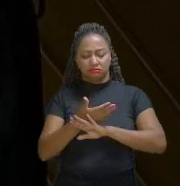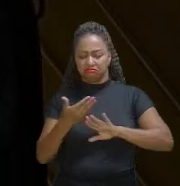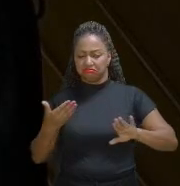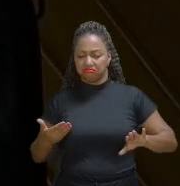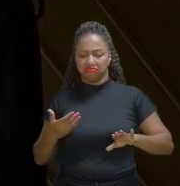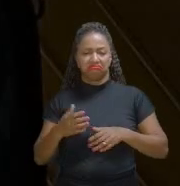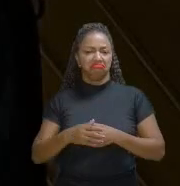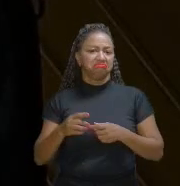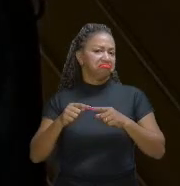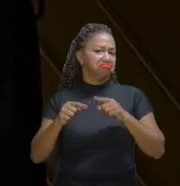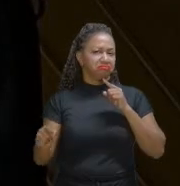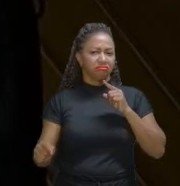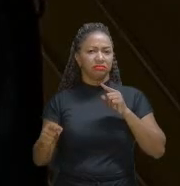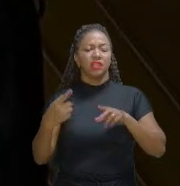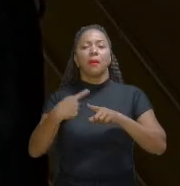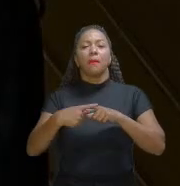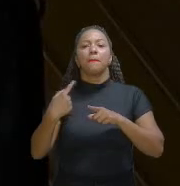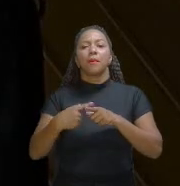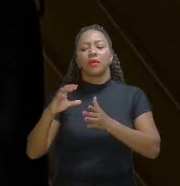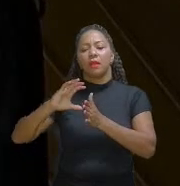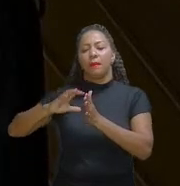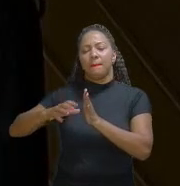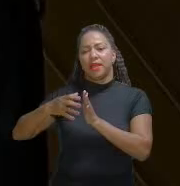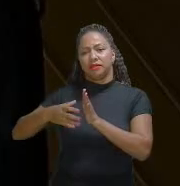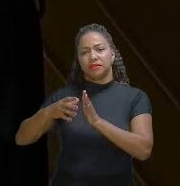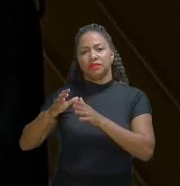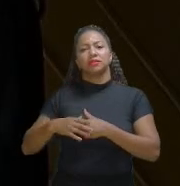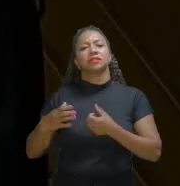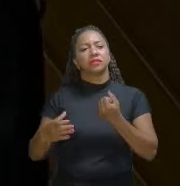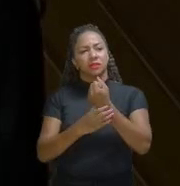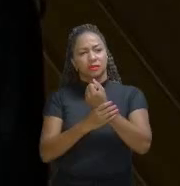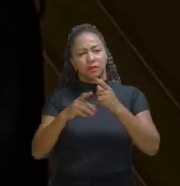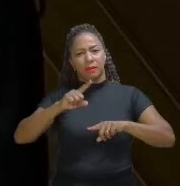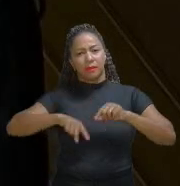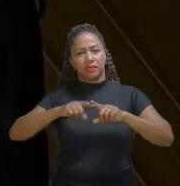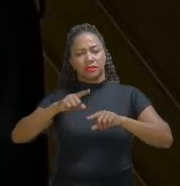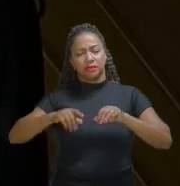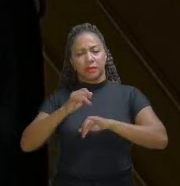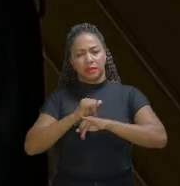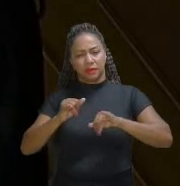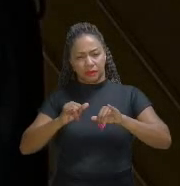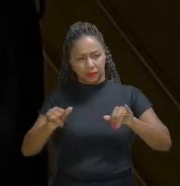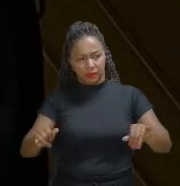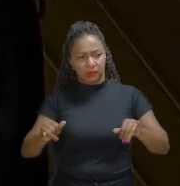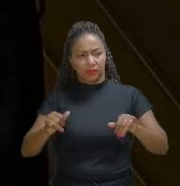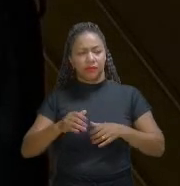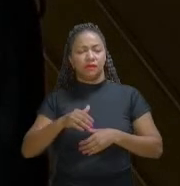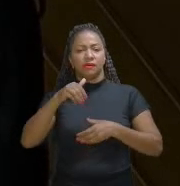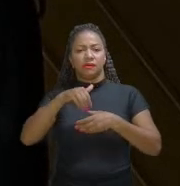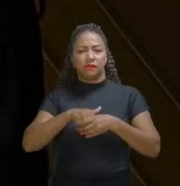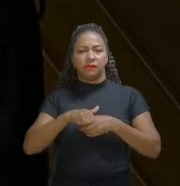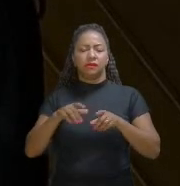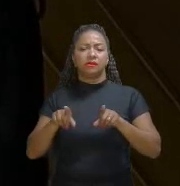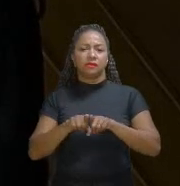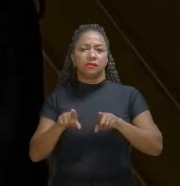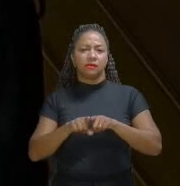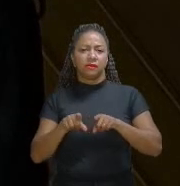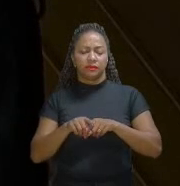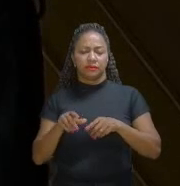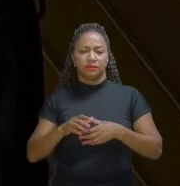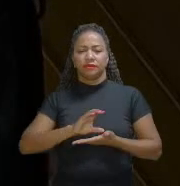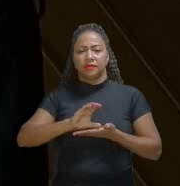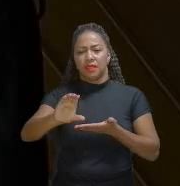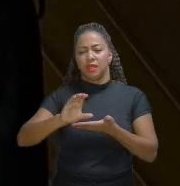e as rejeito, isso porque a agremiação partidária assegurou meios materiais para a realização de campanha eleitoral, mediante o repasso